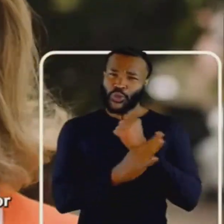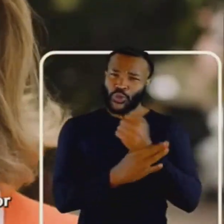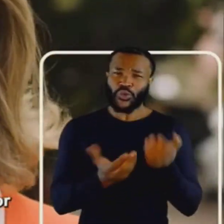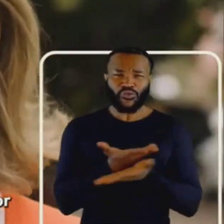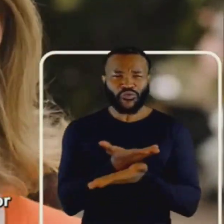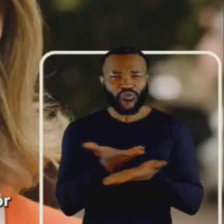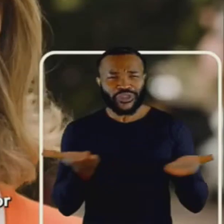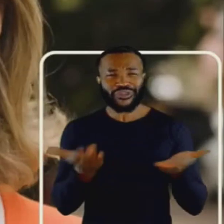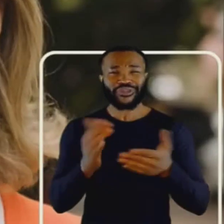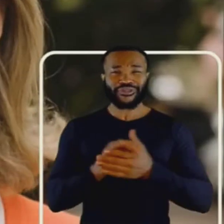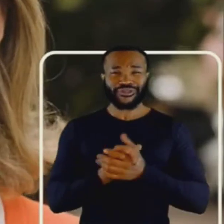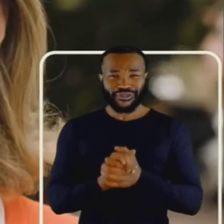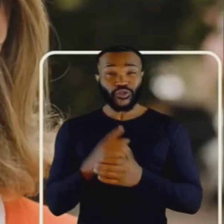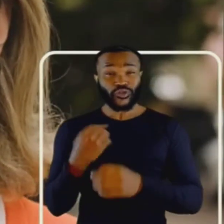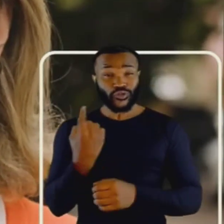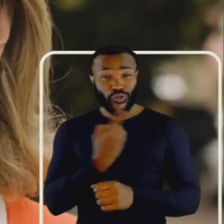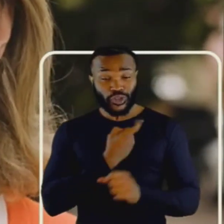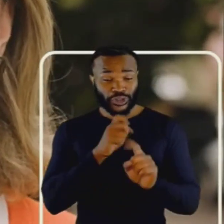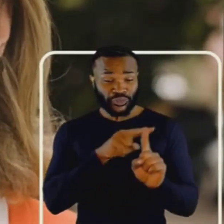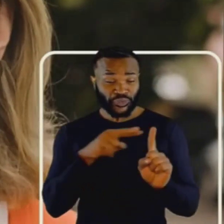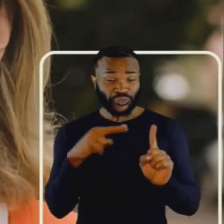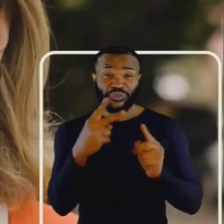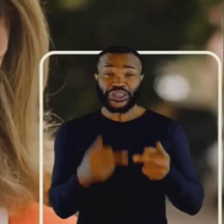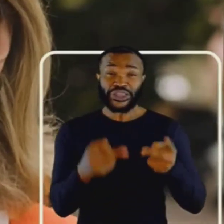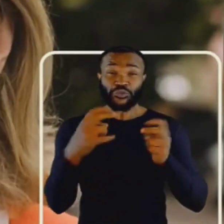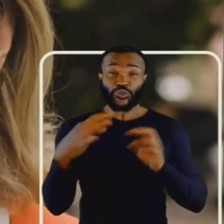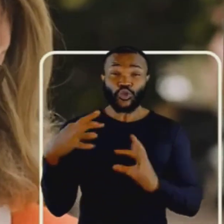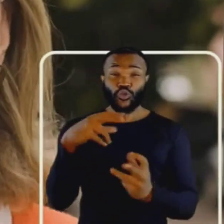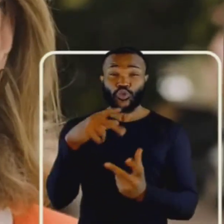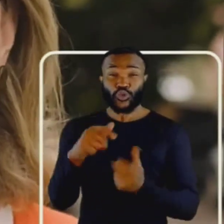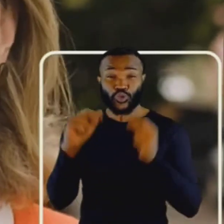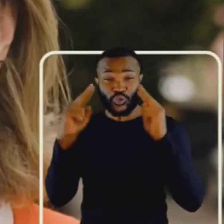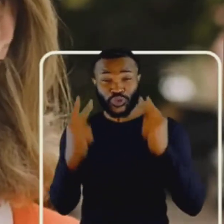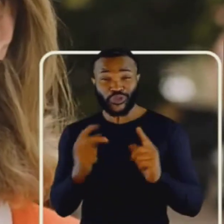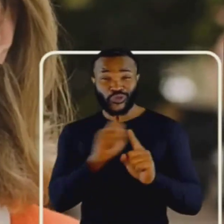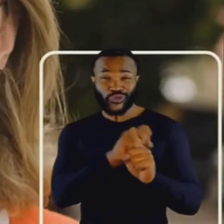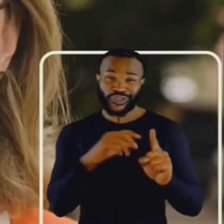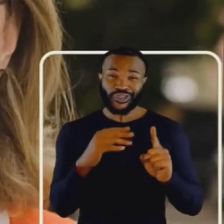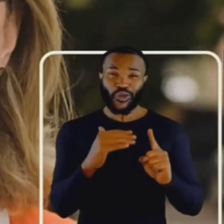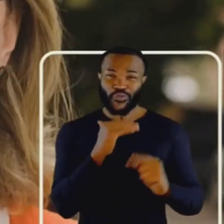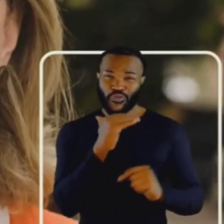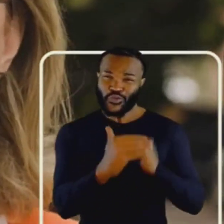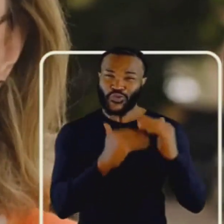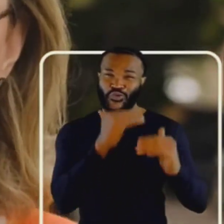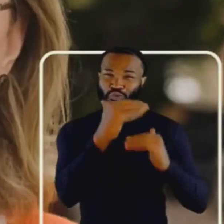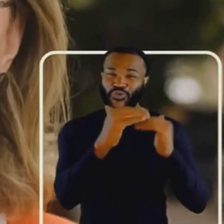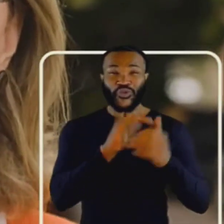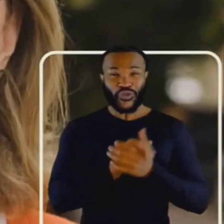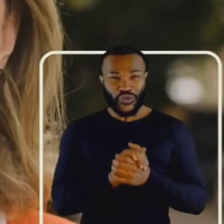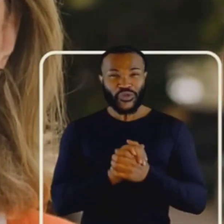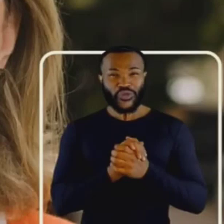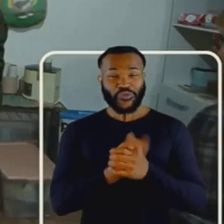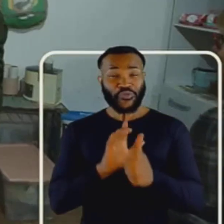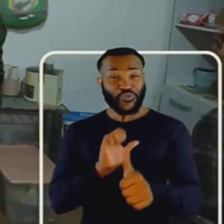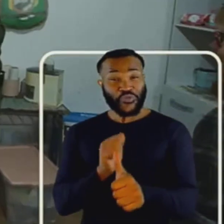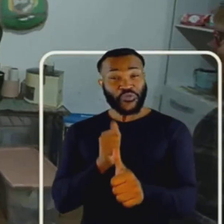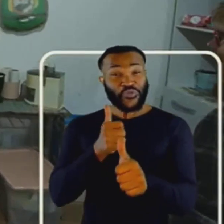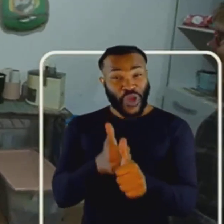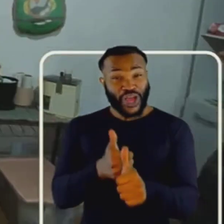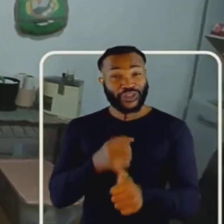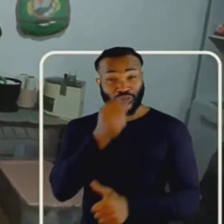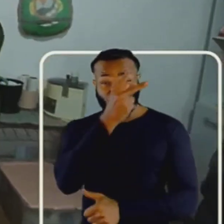posso assegurar ao senhor e à senhora que a nossa visão de mundo, humana, social, de desenvolvimento,